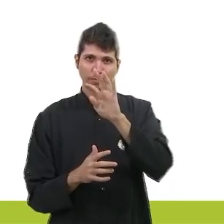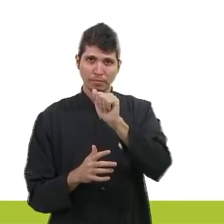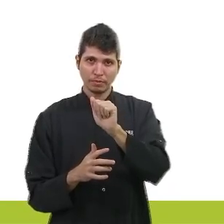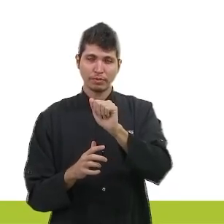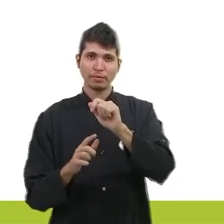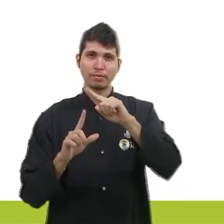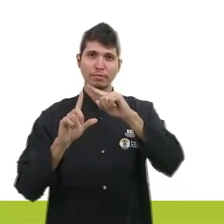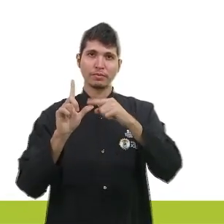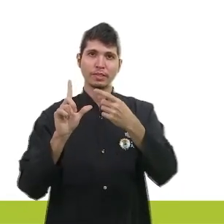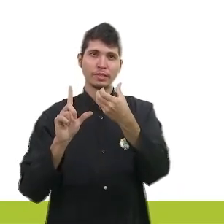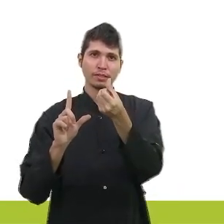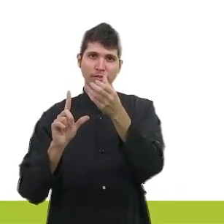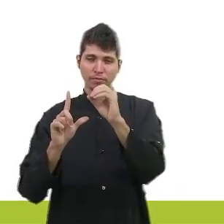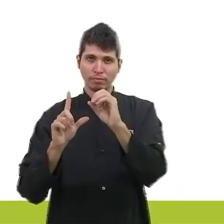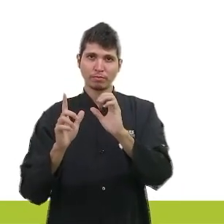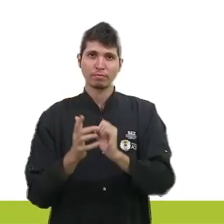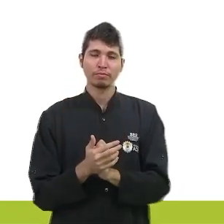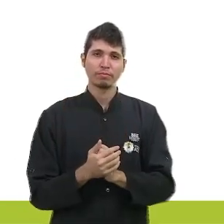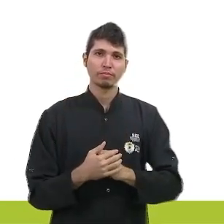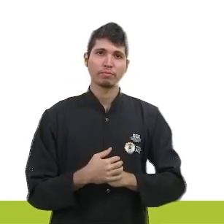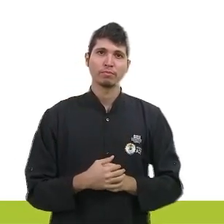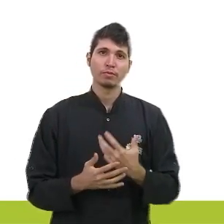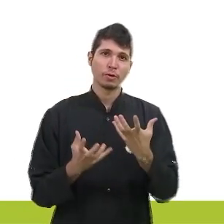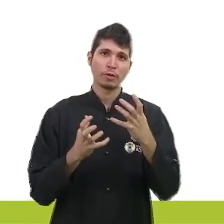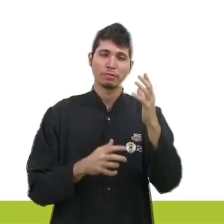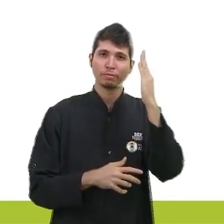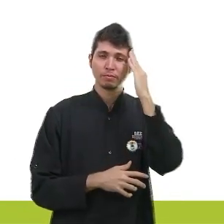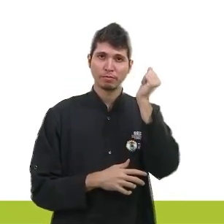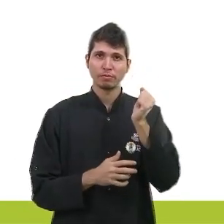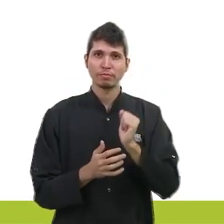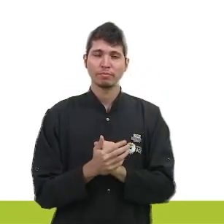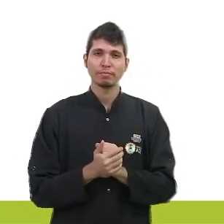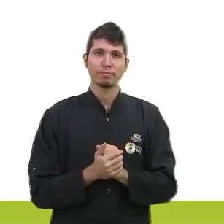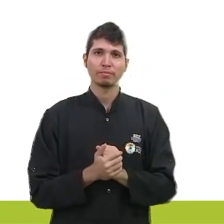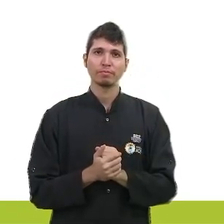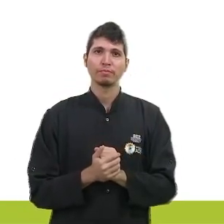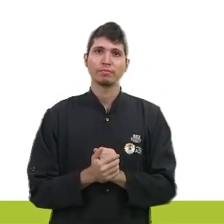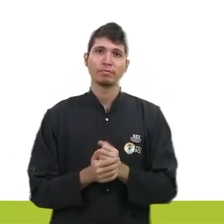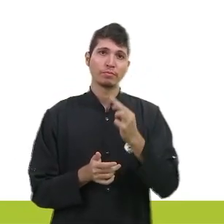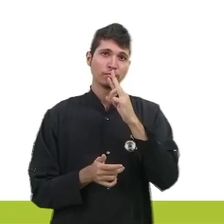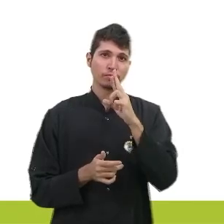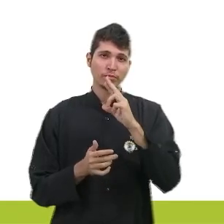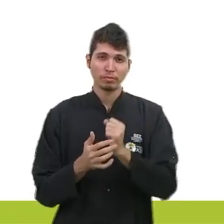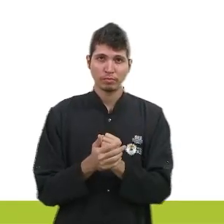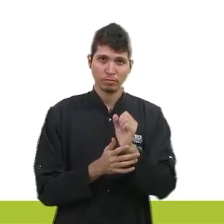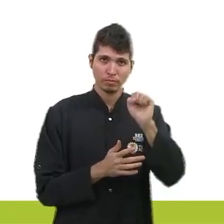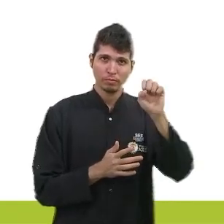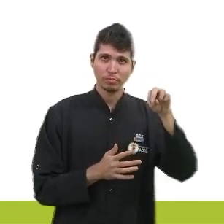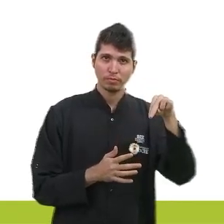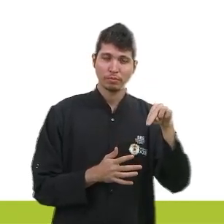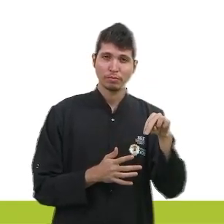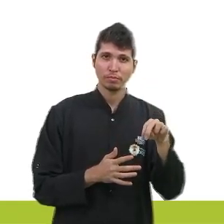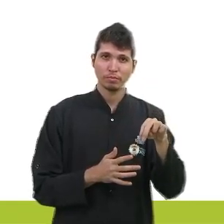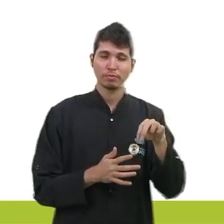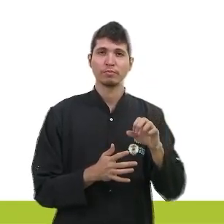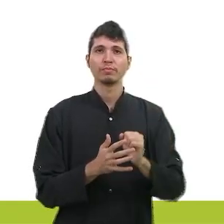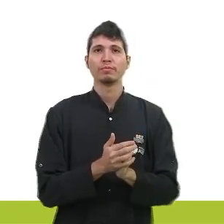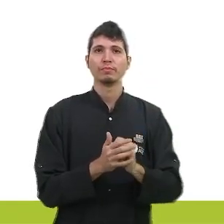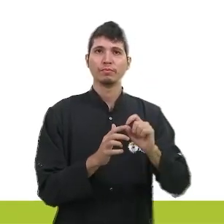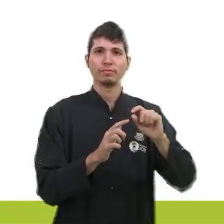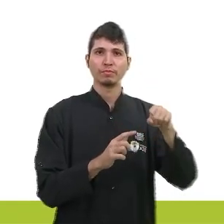graus. E eu quero verificar essas igualdades. Seno de alfa igual a cosseno de